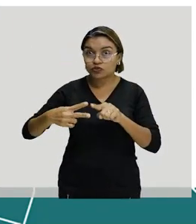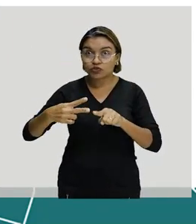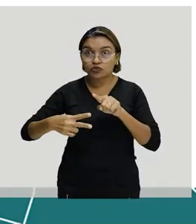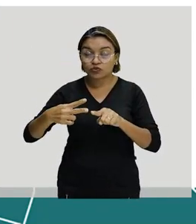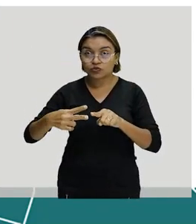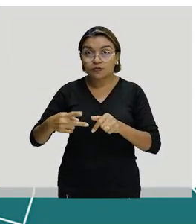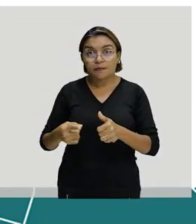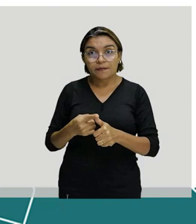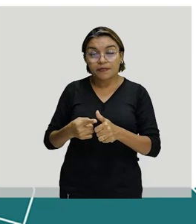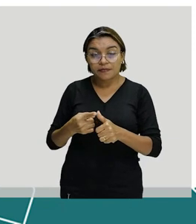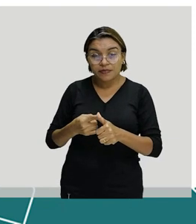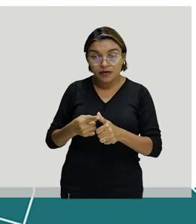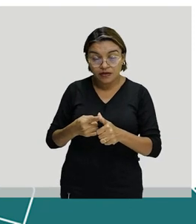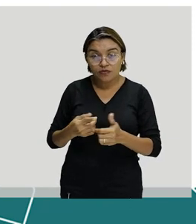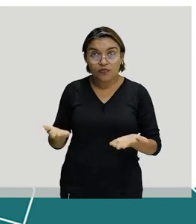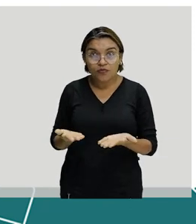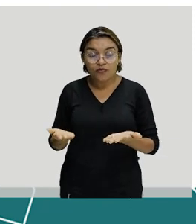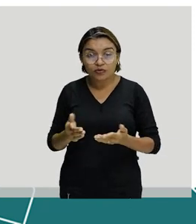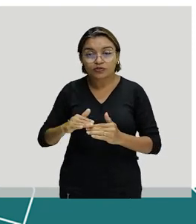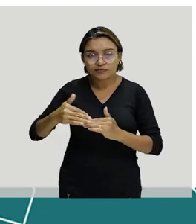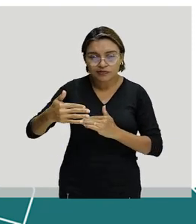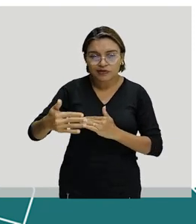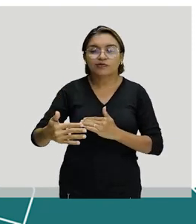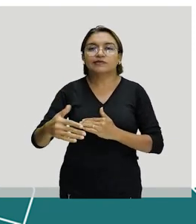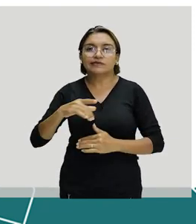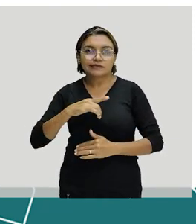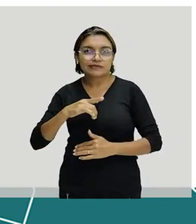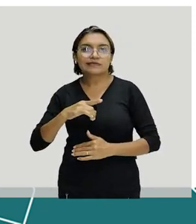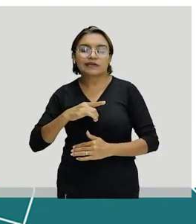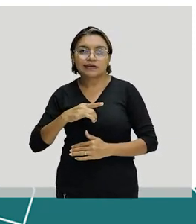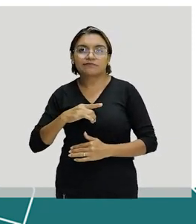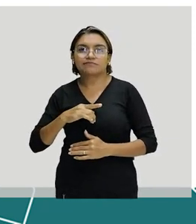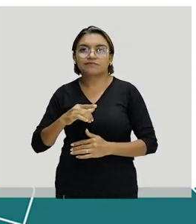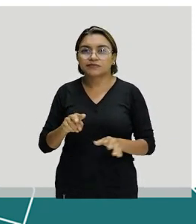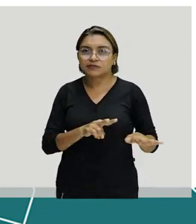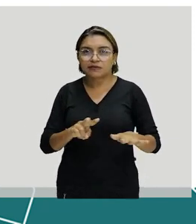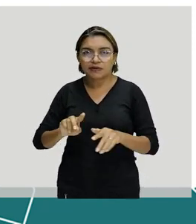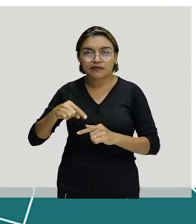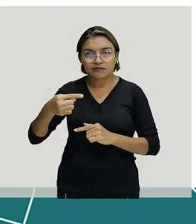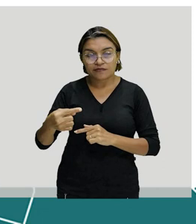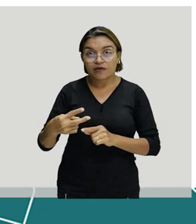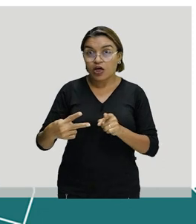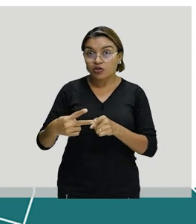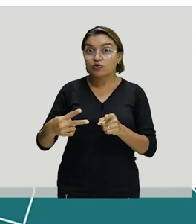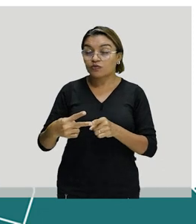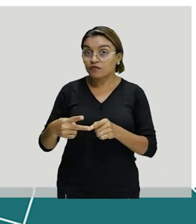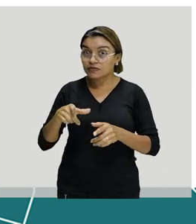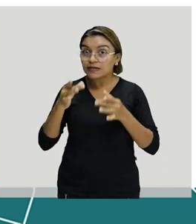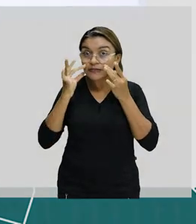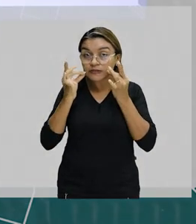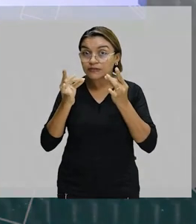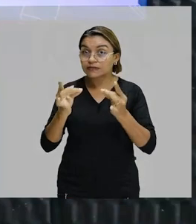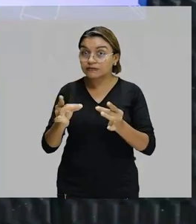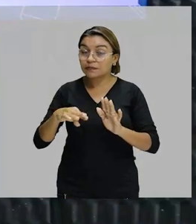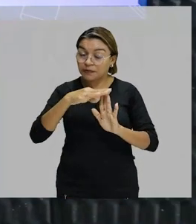Essa é a parte um e na sequência da programação vai ter né Na semana que vem e tal a parte dois então fica sempre ligado aí na